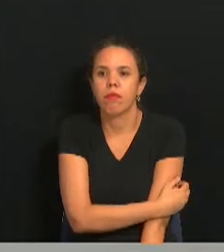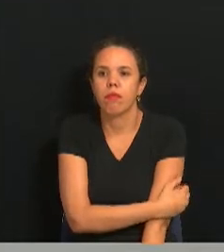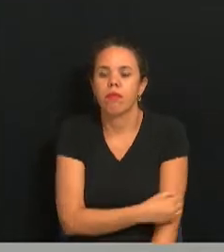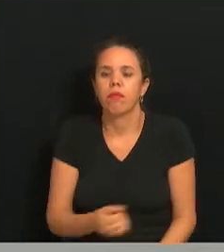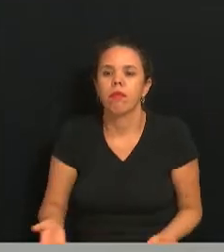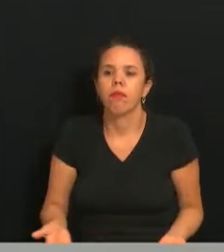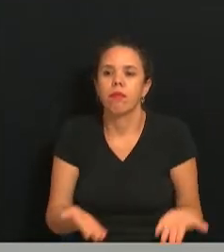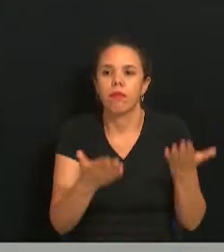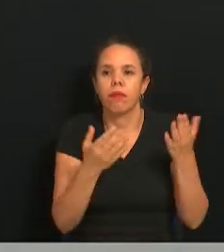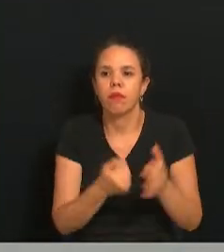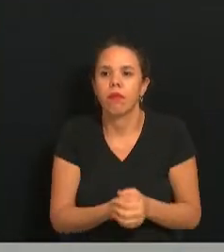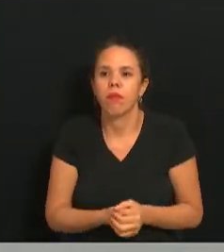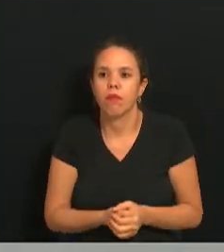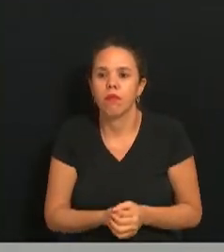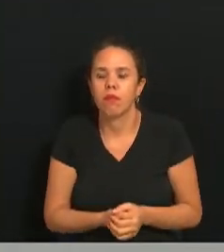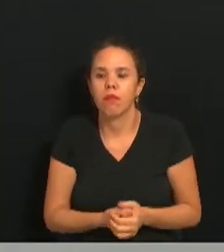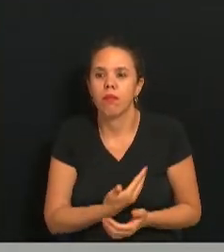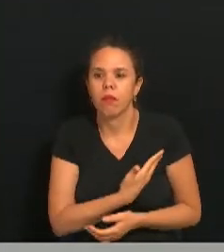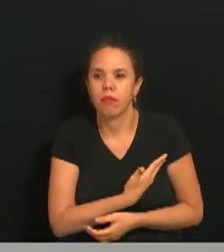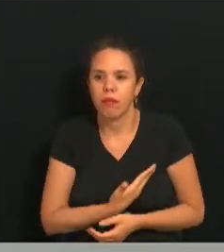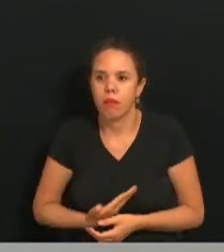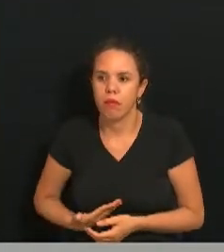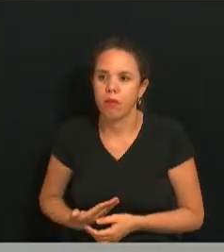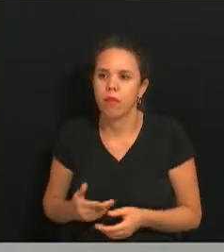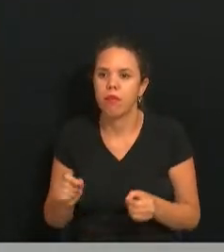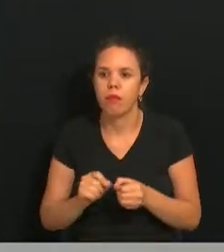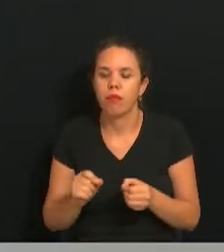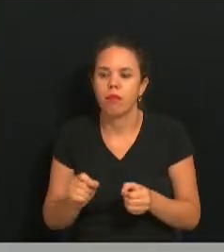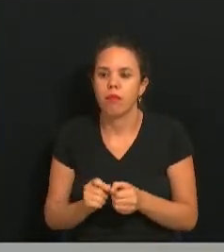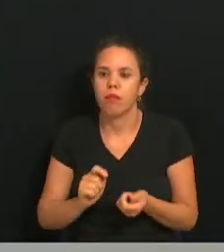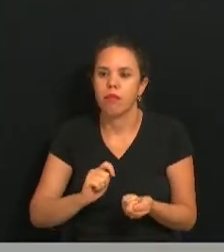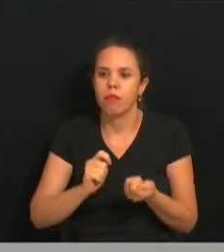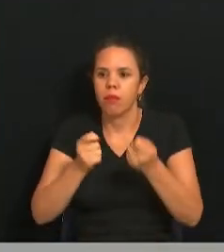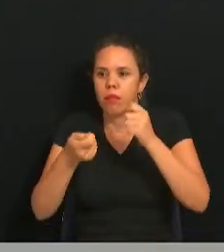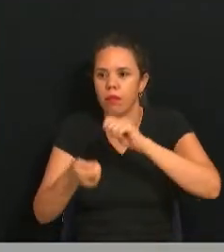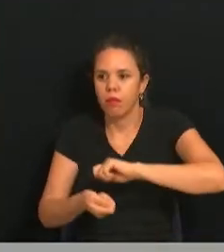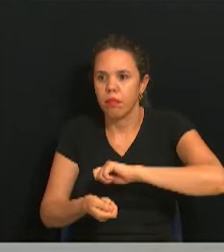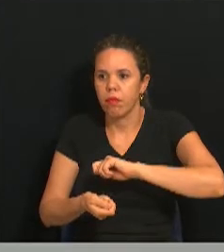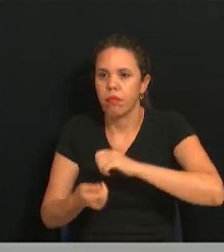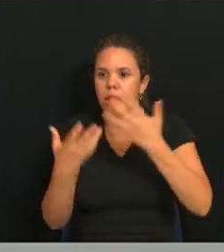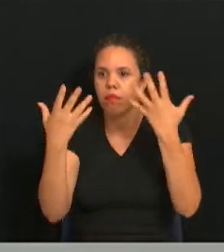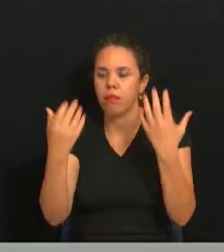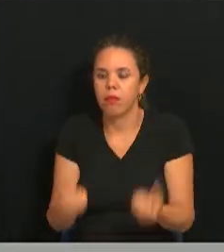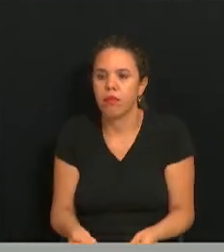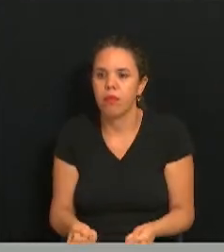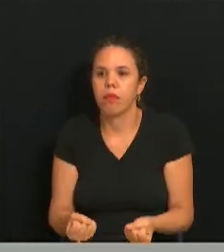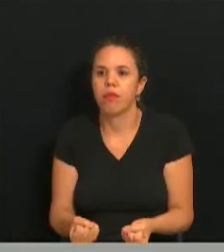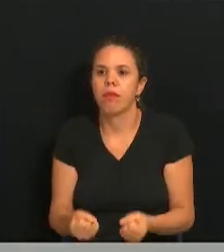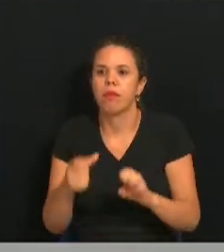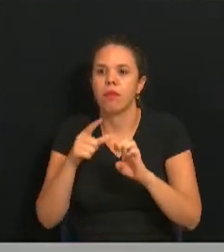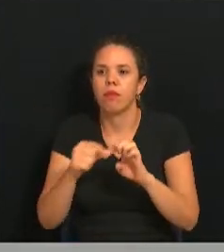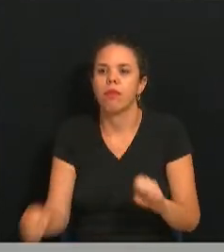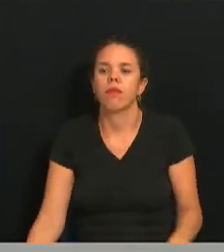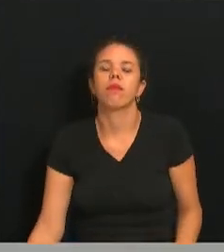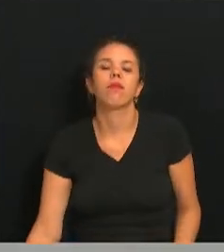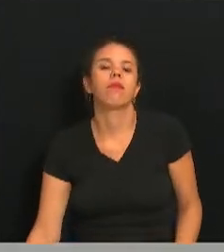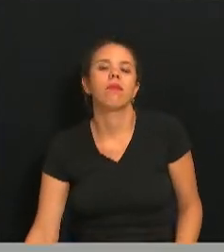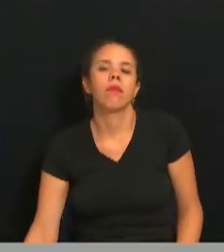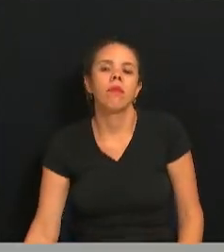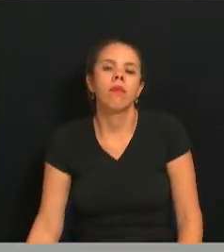levado ao Poder Executivo para que se façam algumas adequações e possa contemplar alguns empreendimentos na cidade de